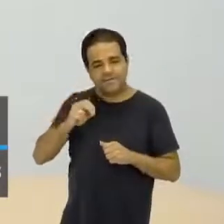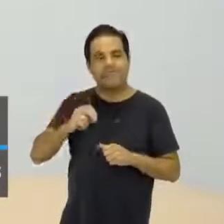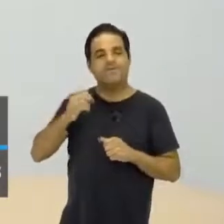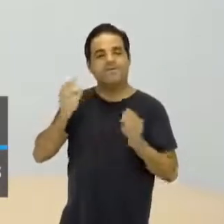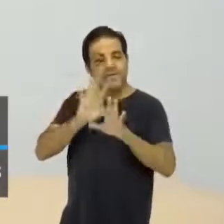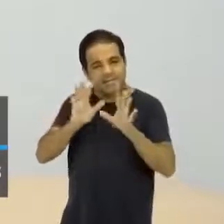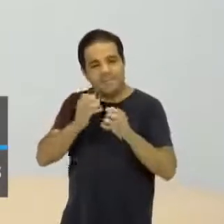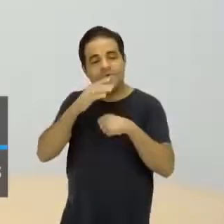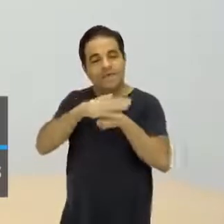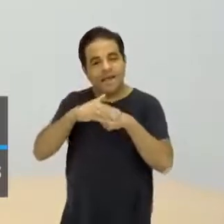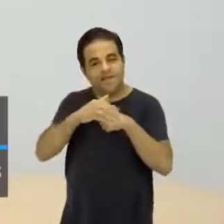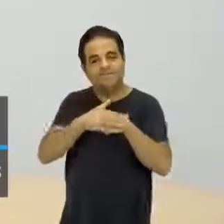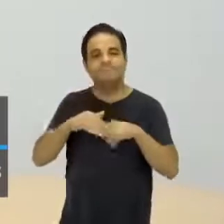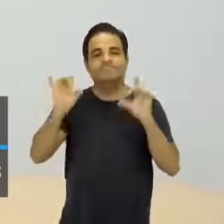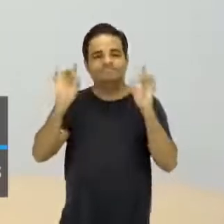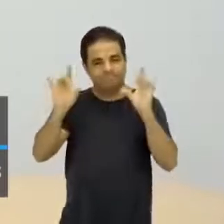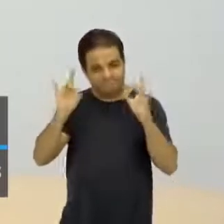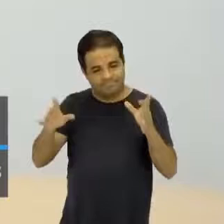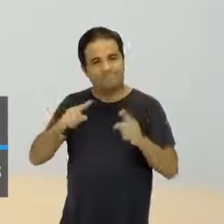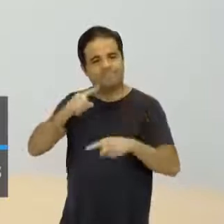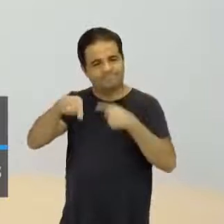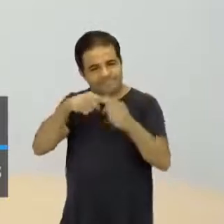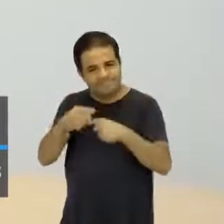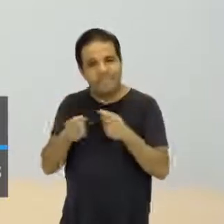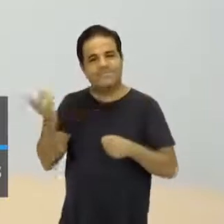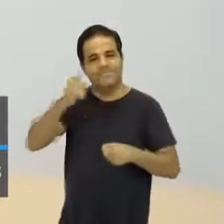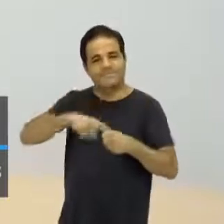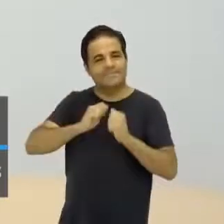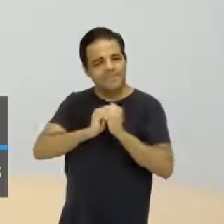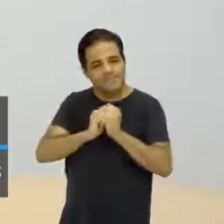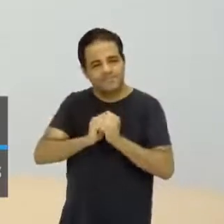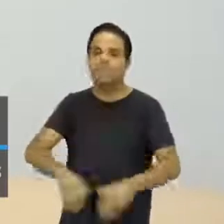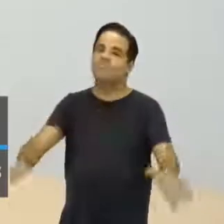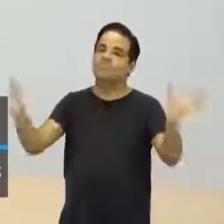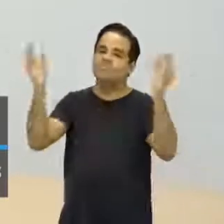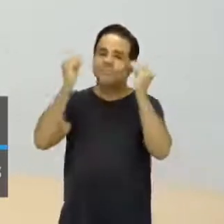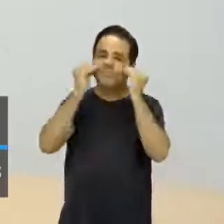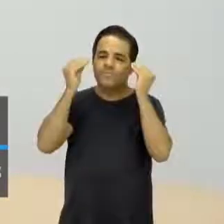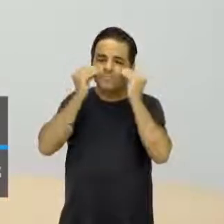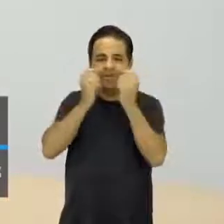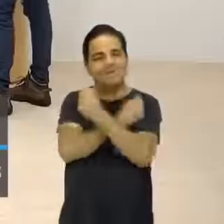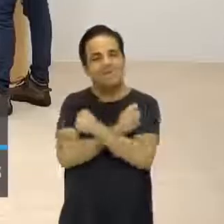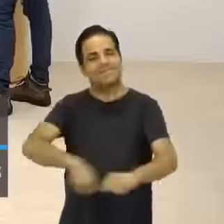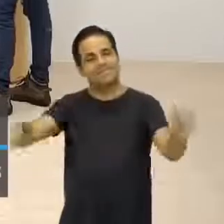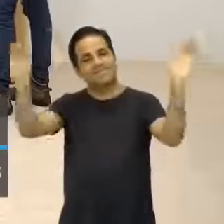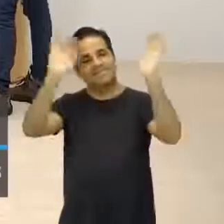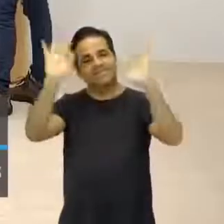muito carinho, muita honra. E daqui a pouco a gente está juntos de novo. Um grande abraço.